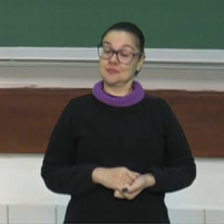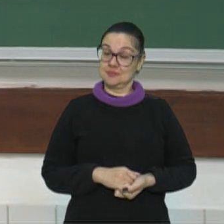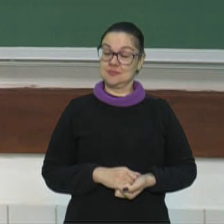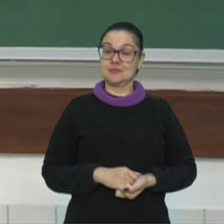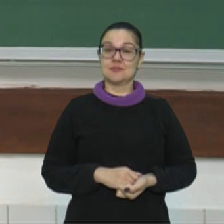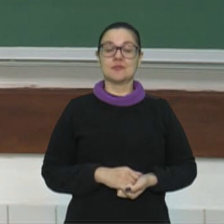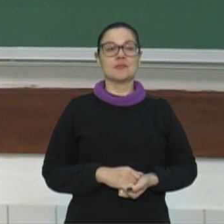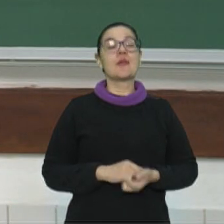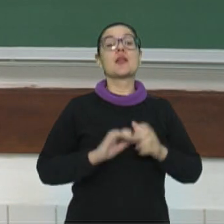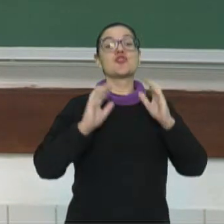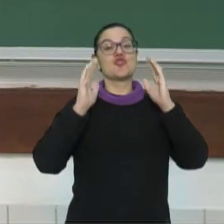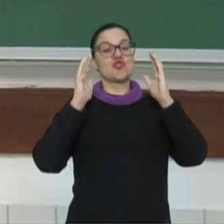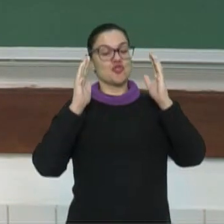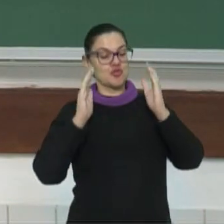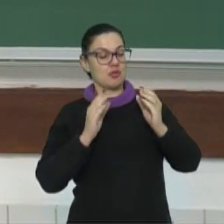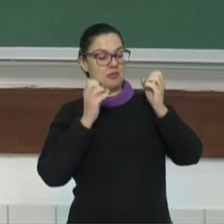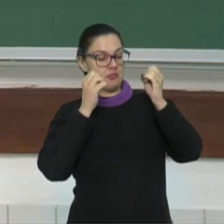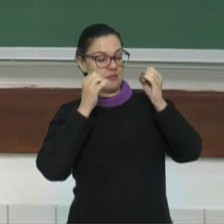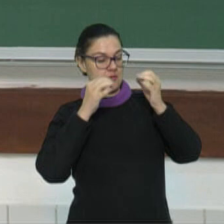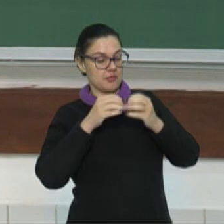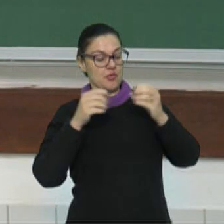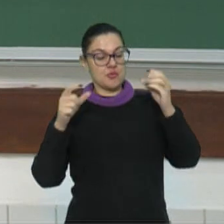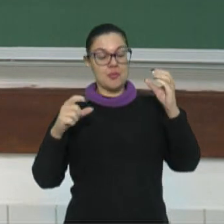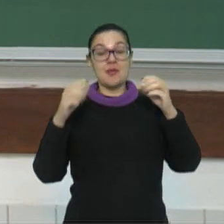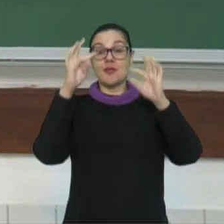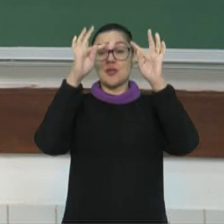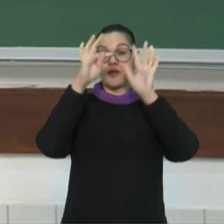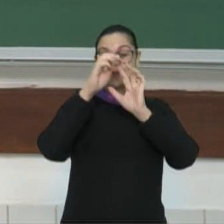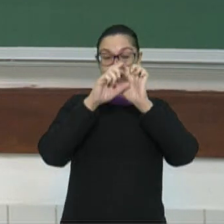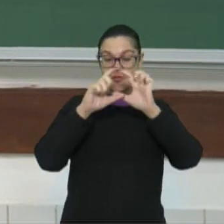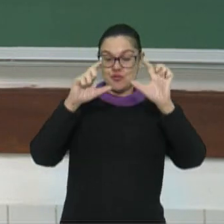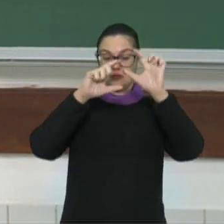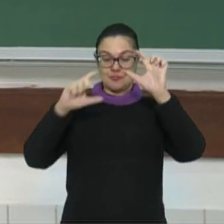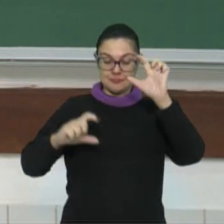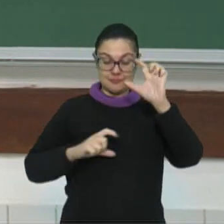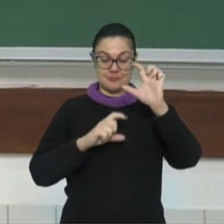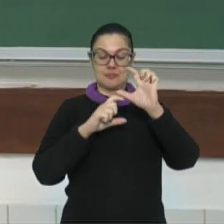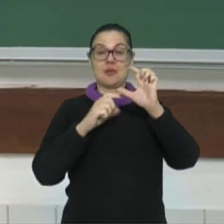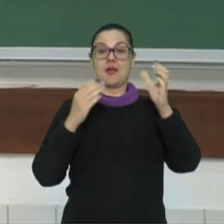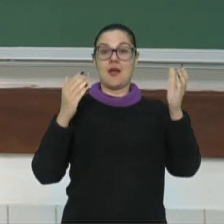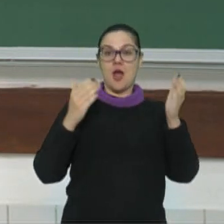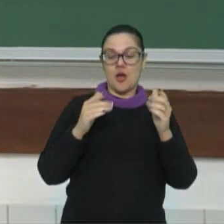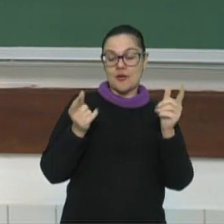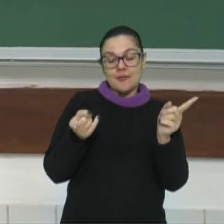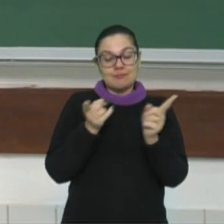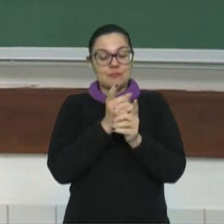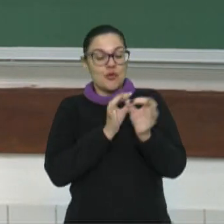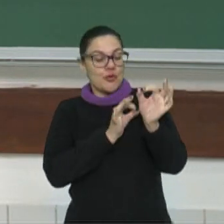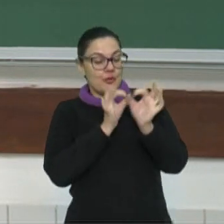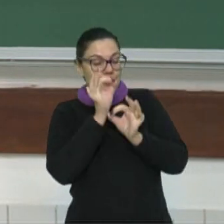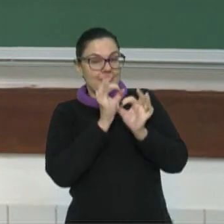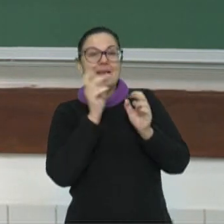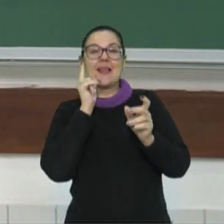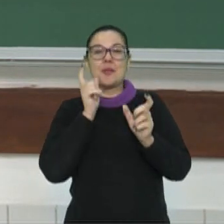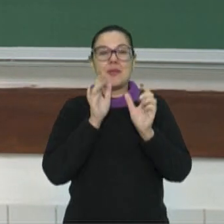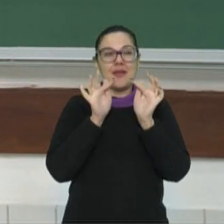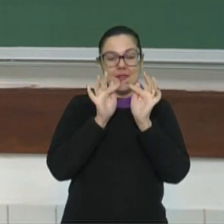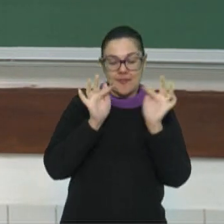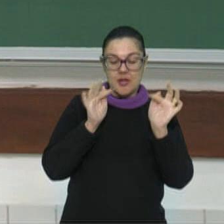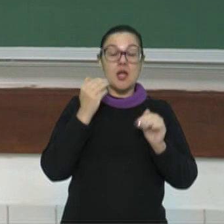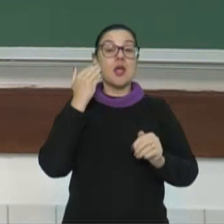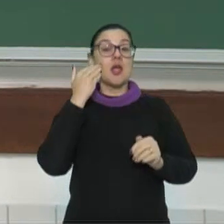A gente já falou de subtítulo, você já sabe, mas aí agora a gente vai parafrasear, né? Às vezes eu sei